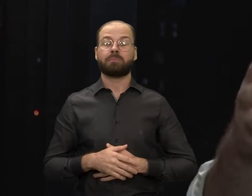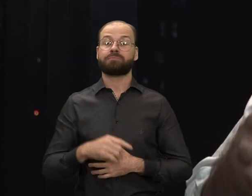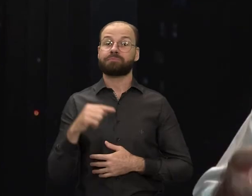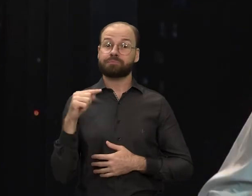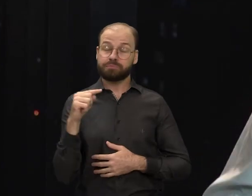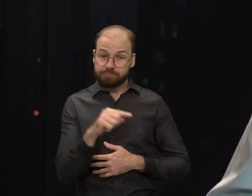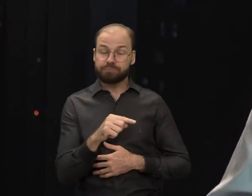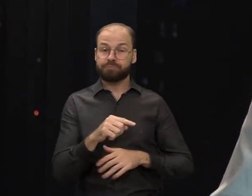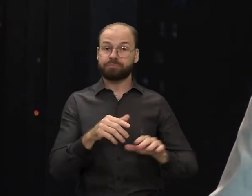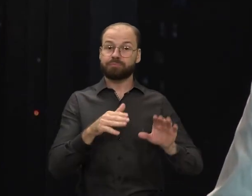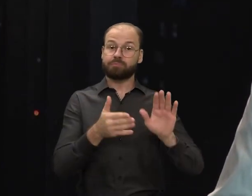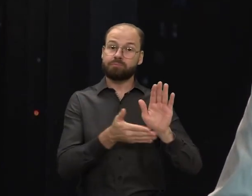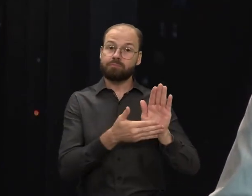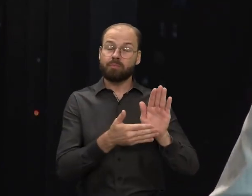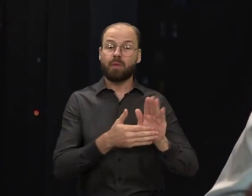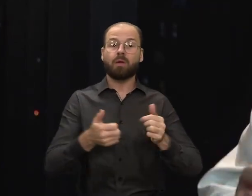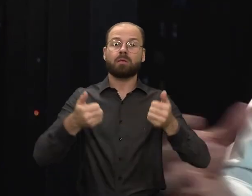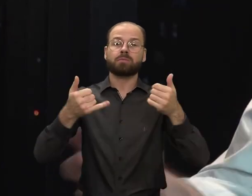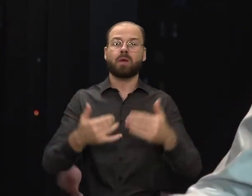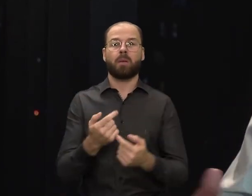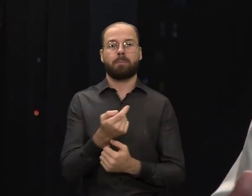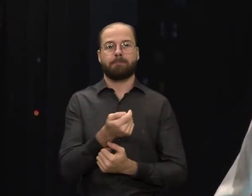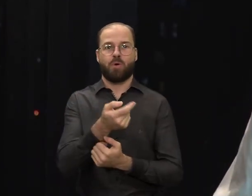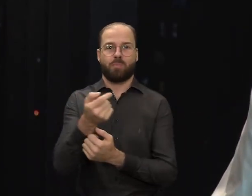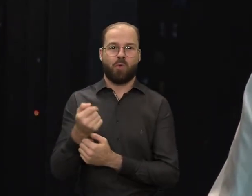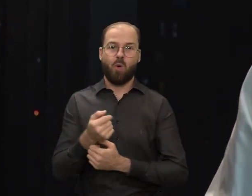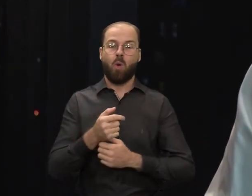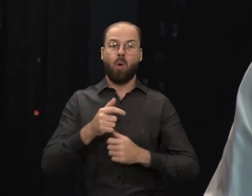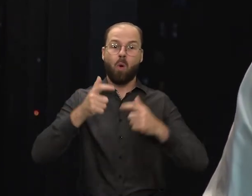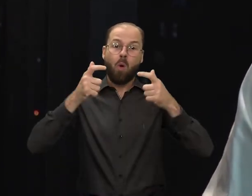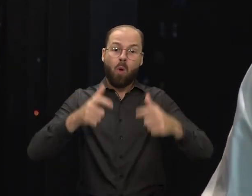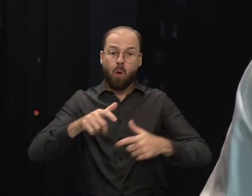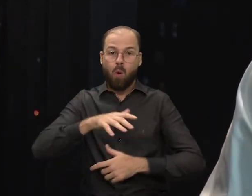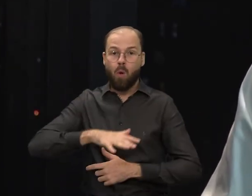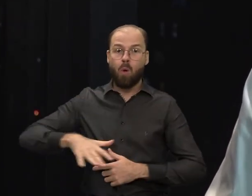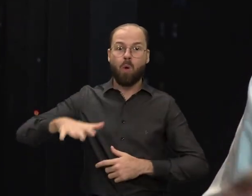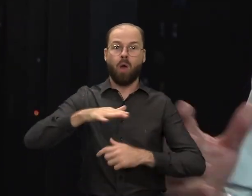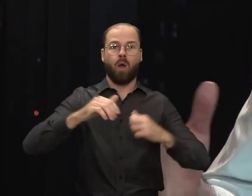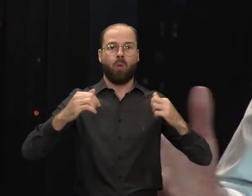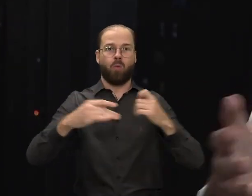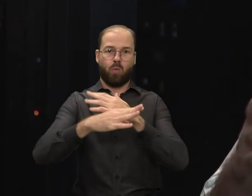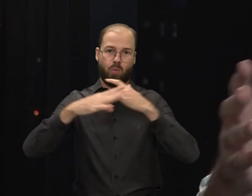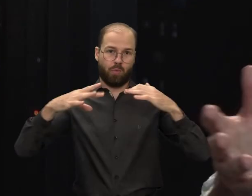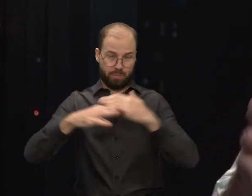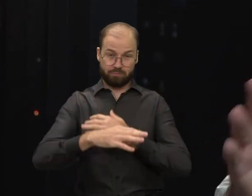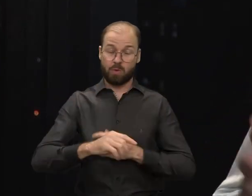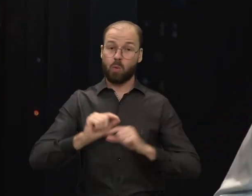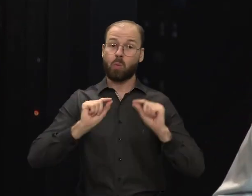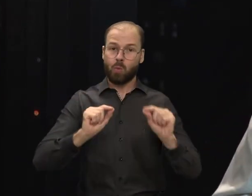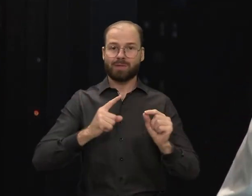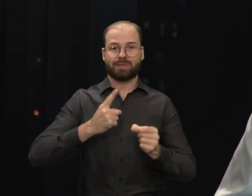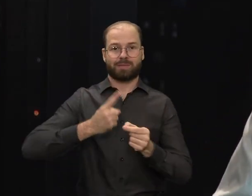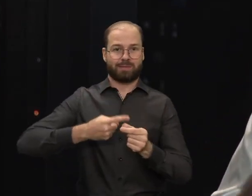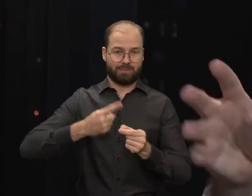eles falam pouco de área urbana, porque são as cidades, né? Então, fala-se